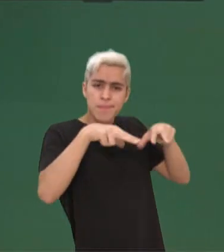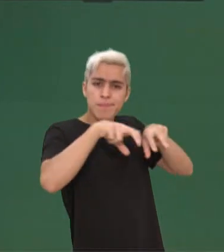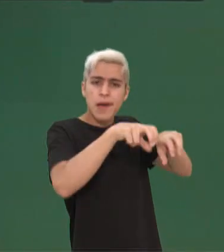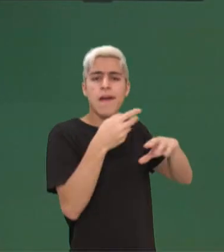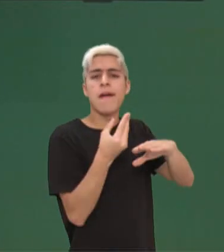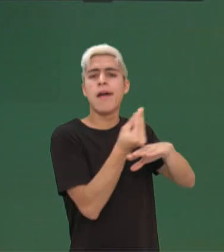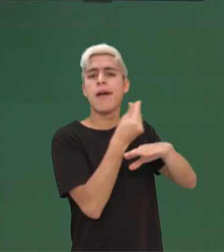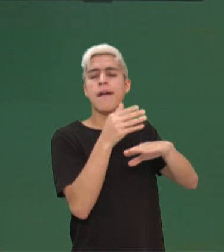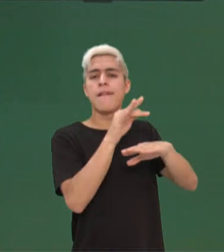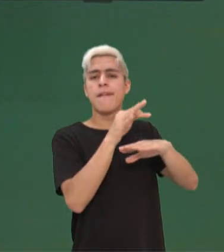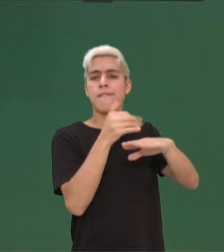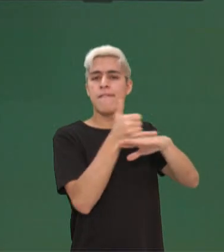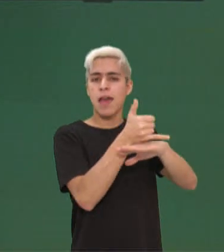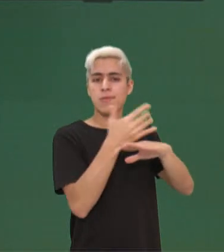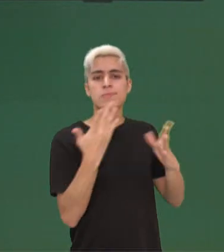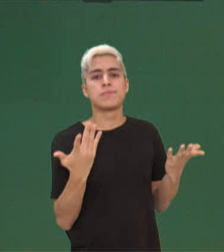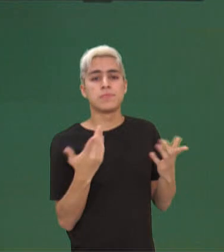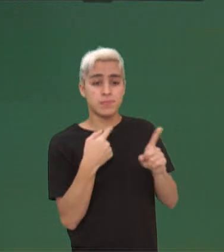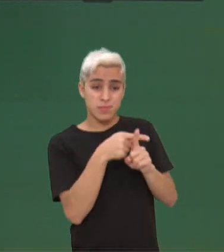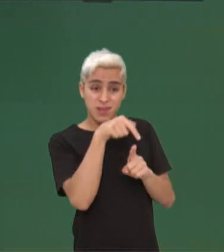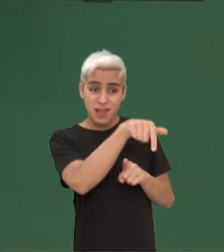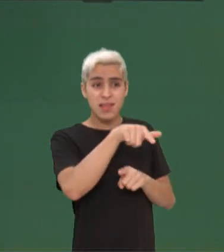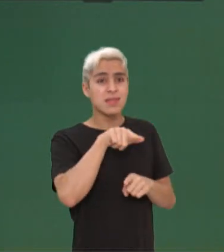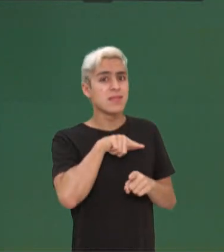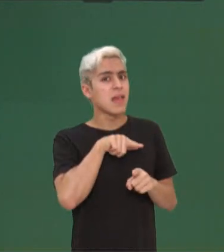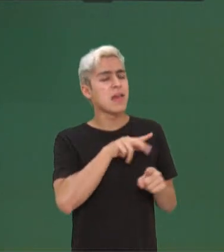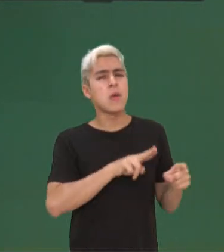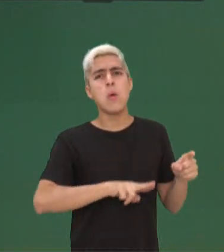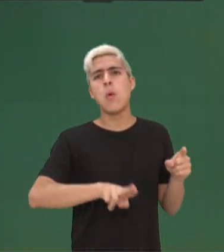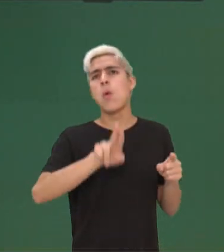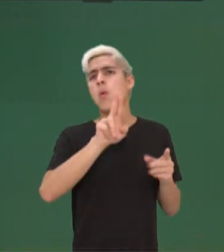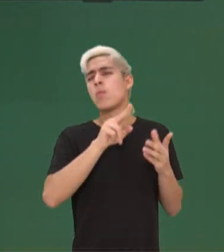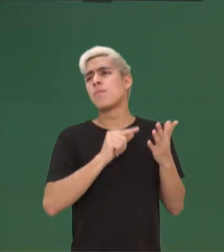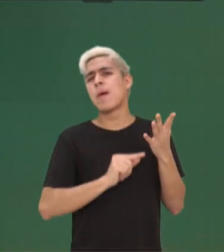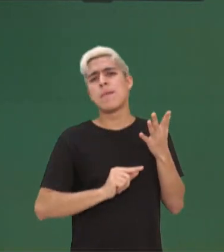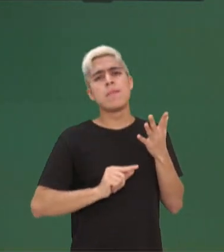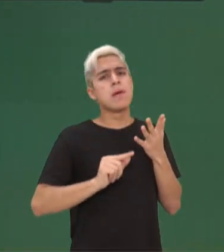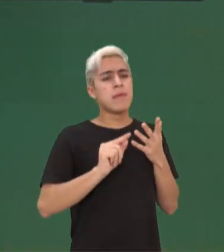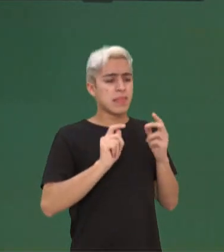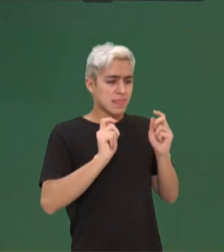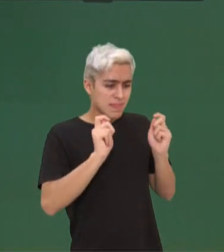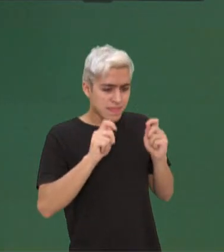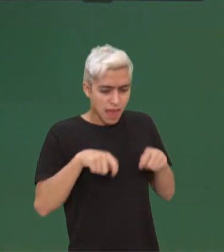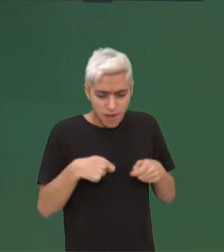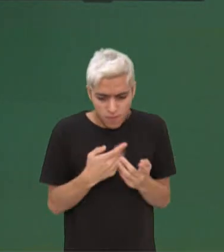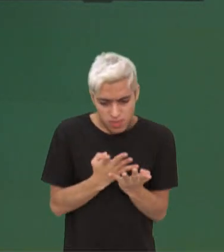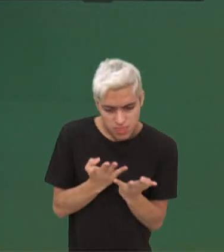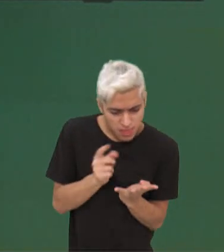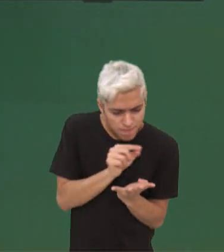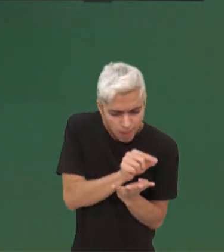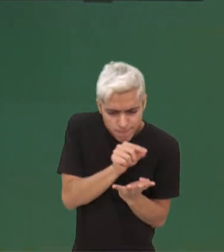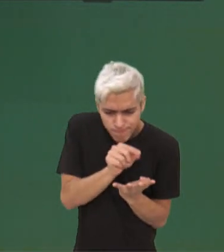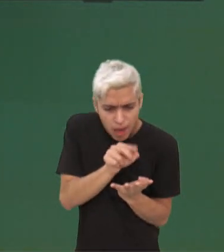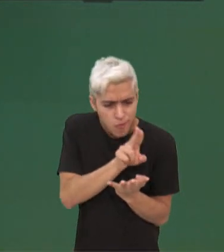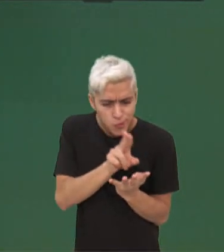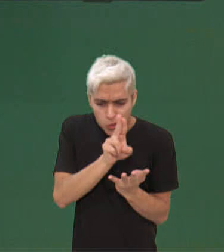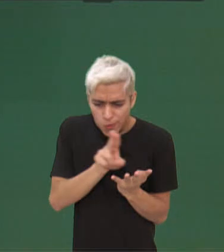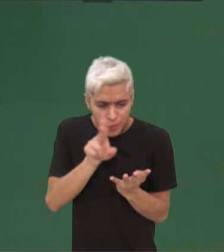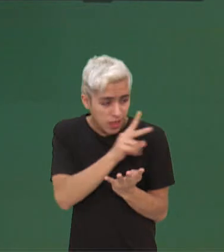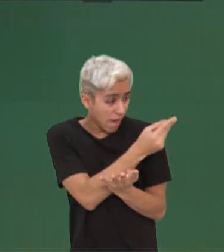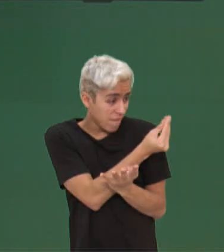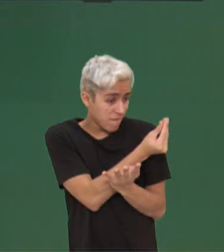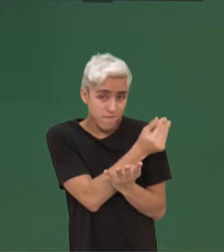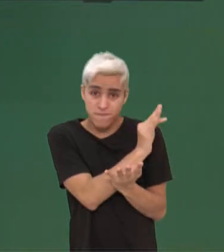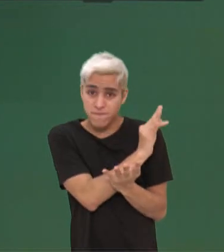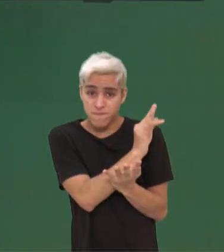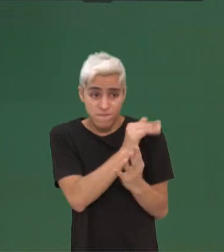minério de ferro? Porque ele tem uma utilização muito grande, tem um leque de utilização enorme em diferentes